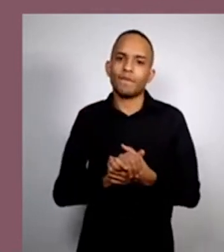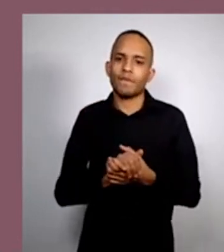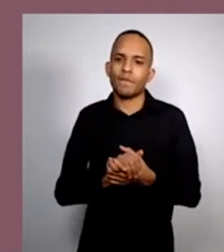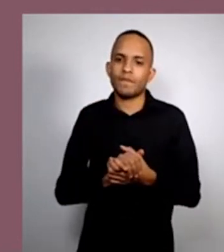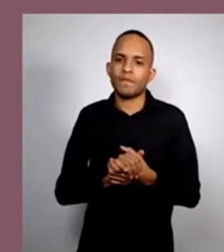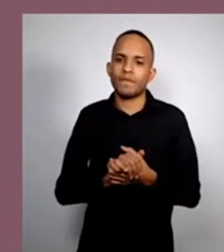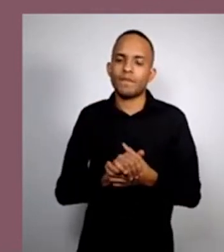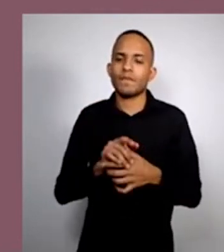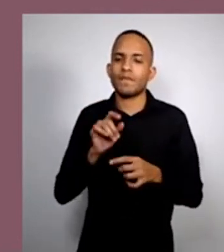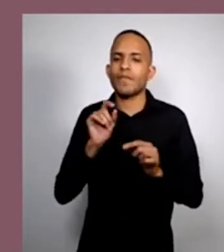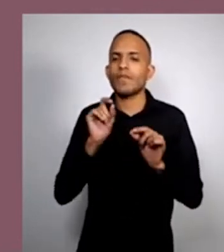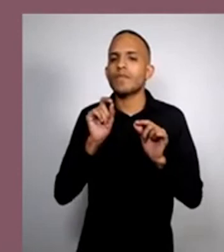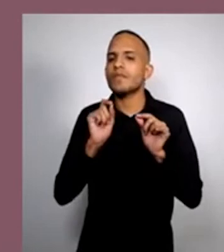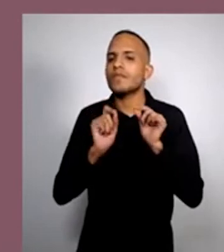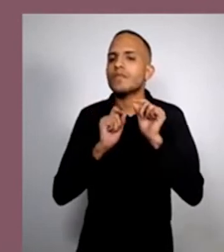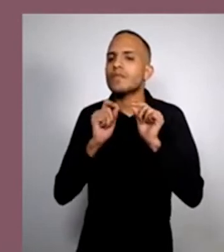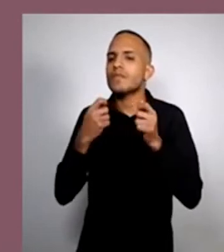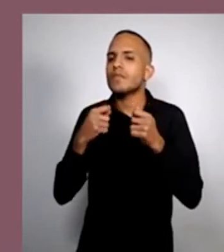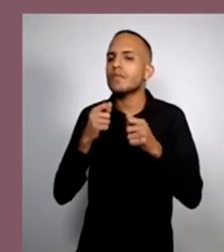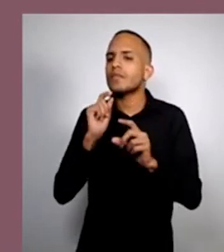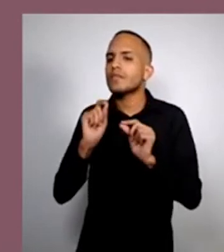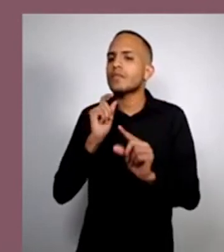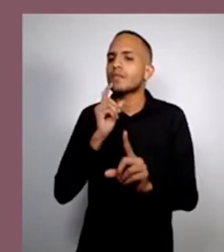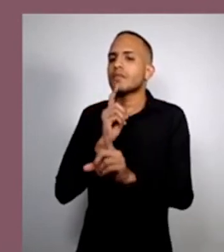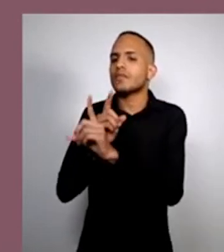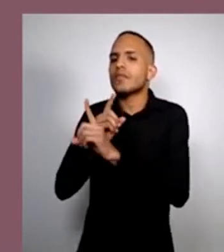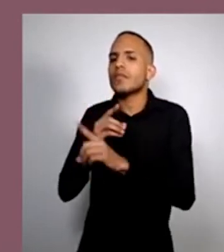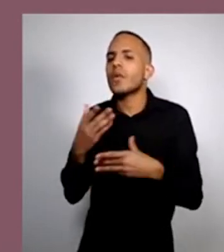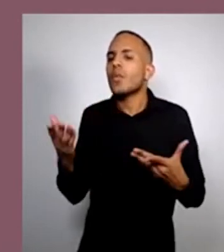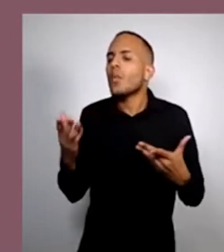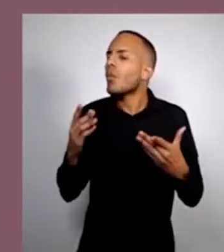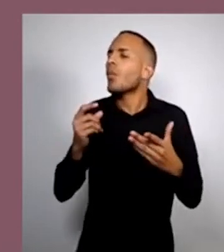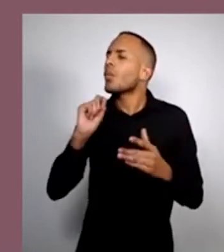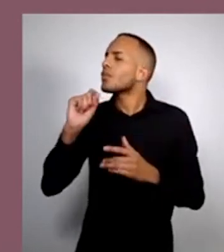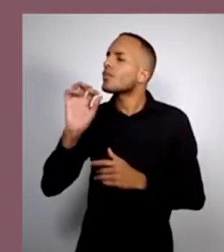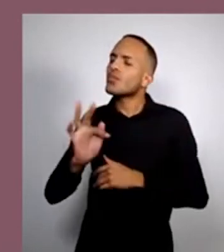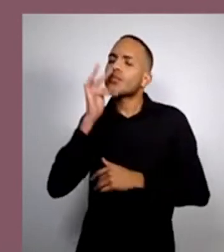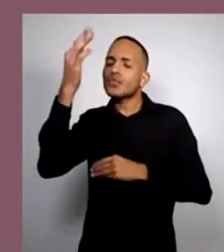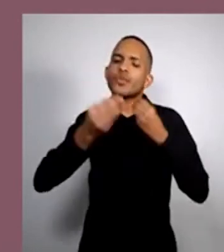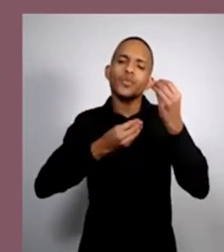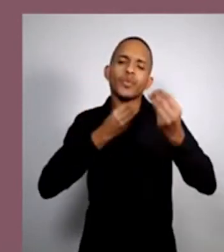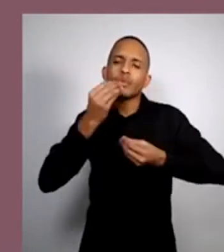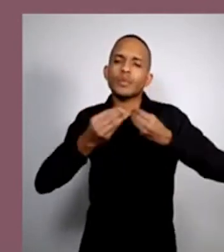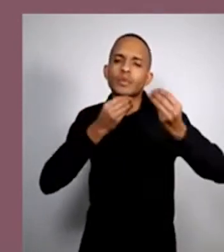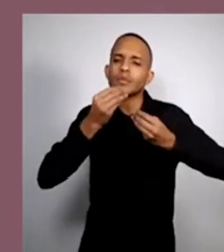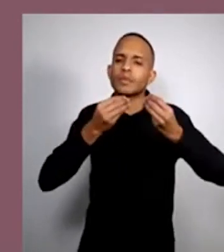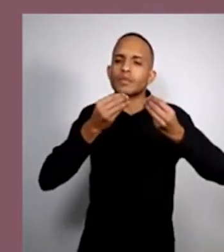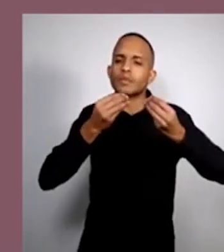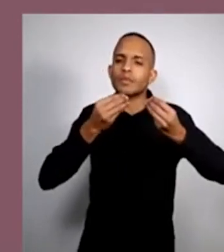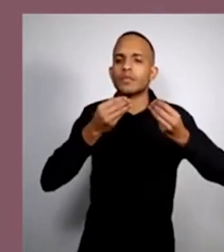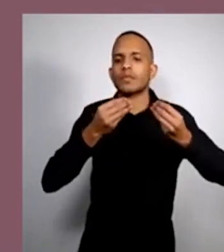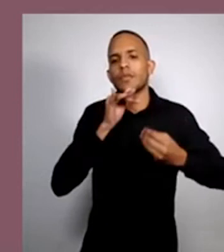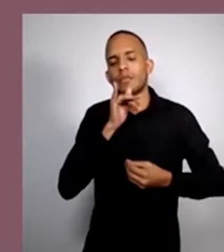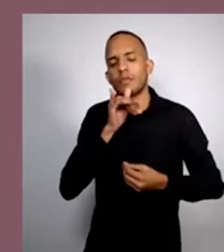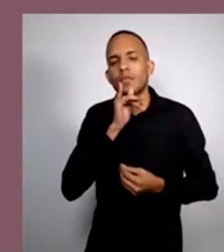que deve ficar desse encontro é que país a gente quer construir. E aí eu completo